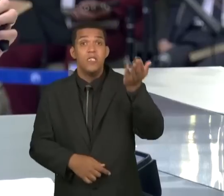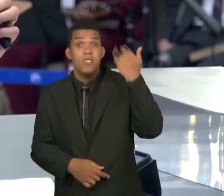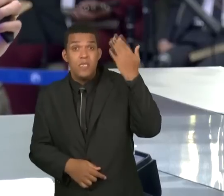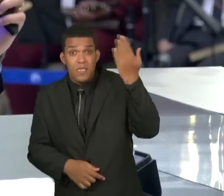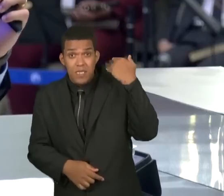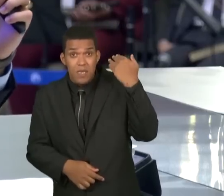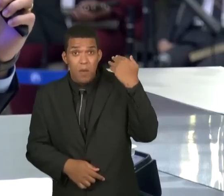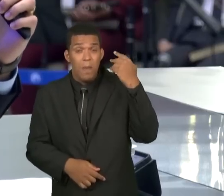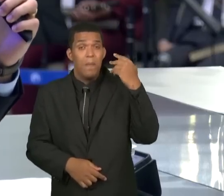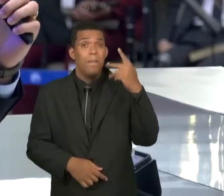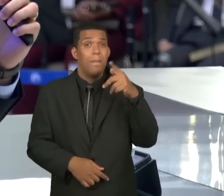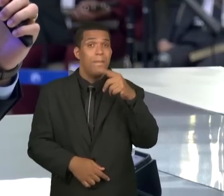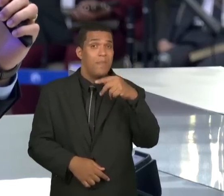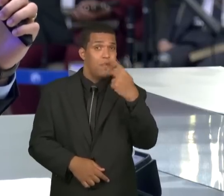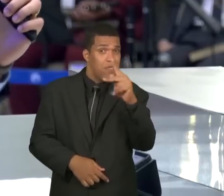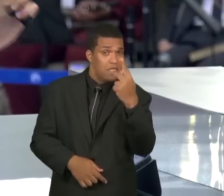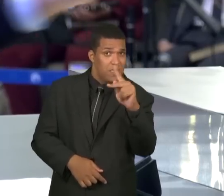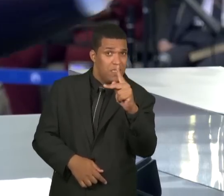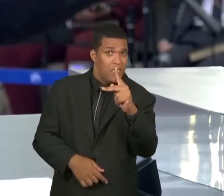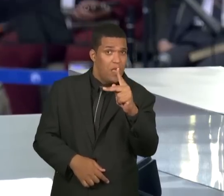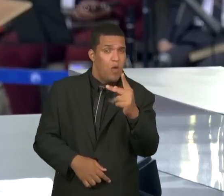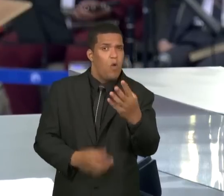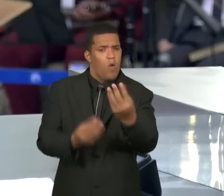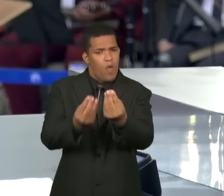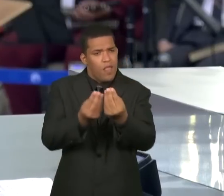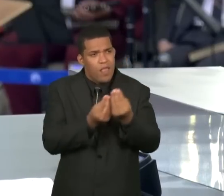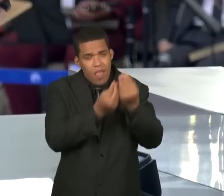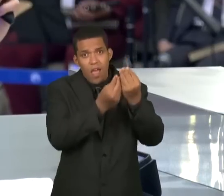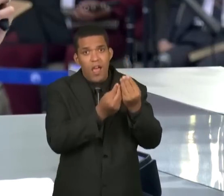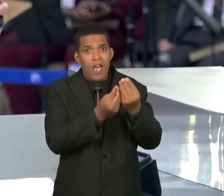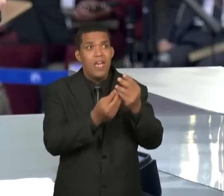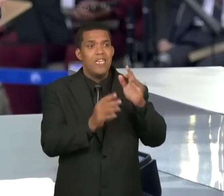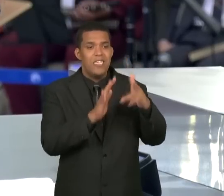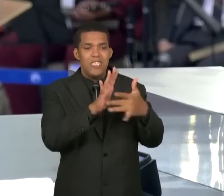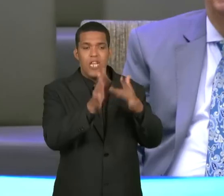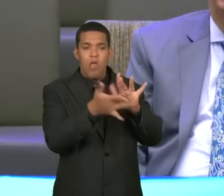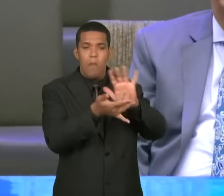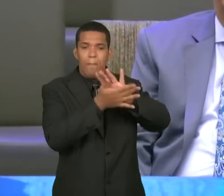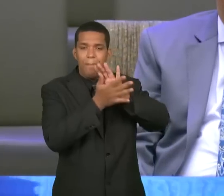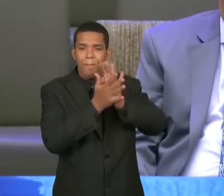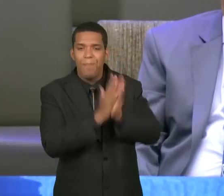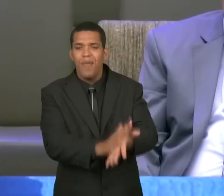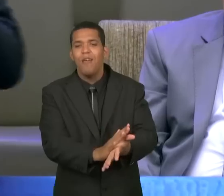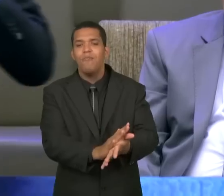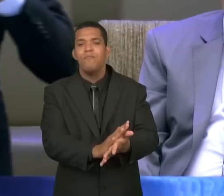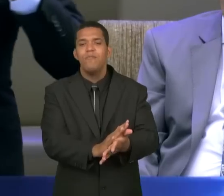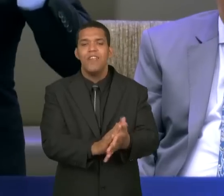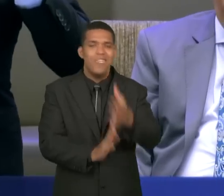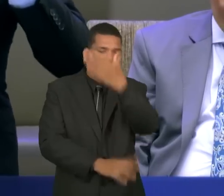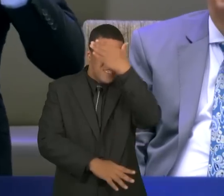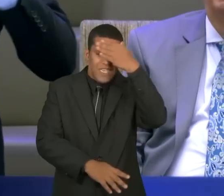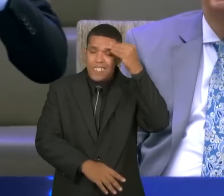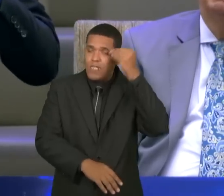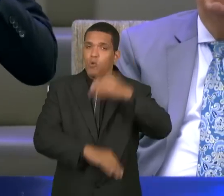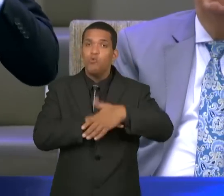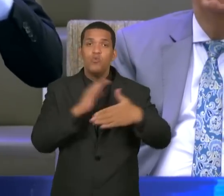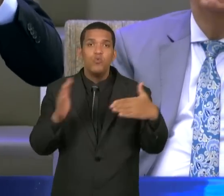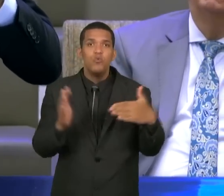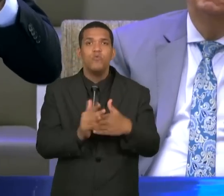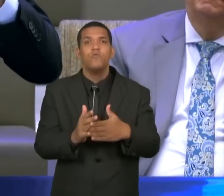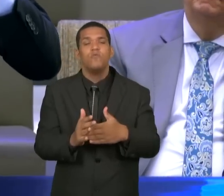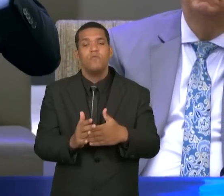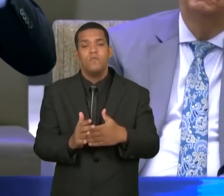apago está apagado aquilo que eu cancelo está cancelado nenhuma condenação